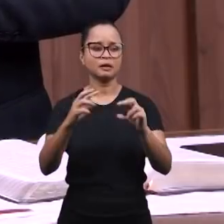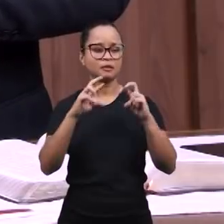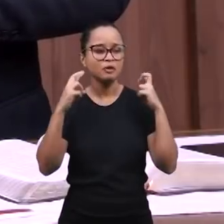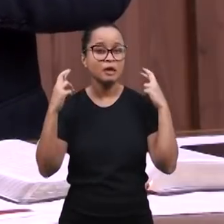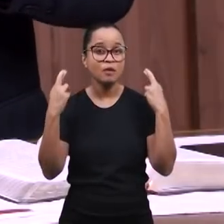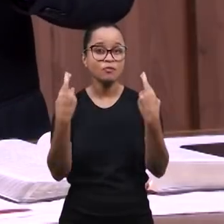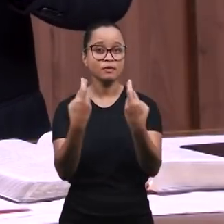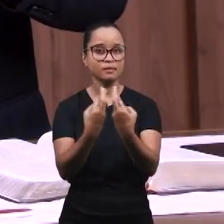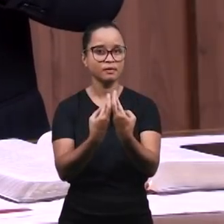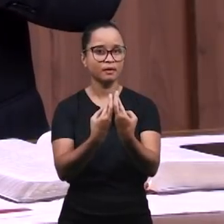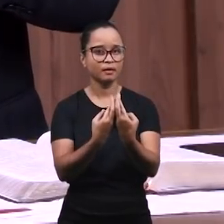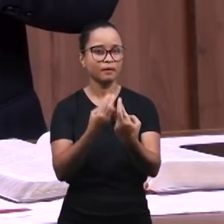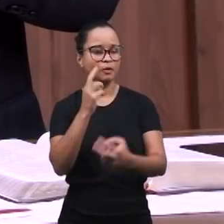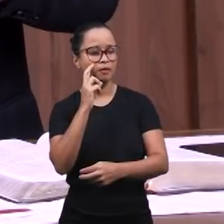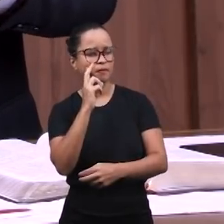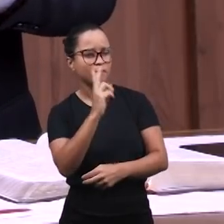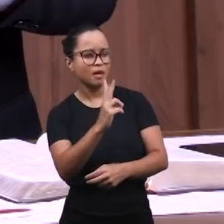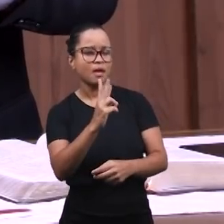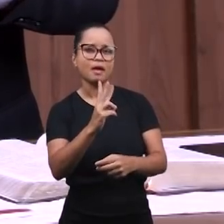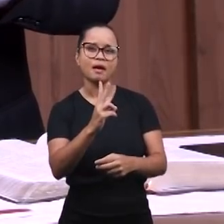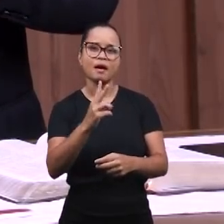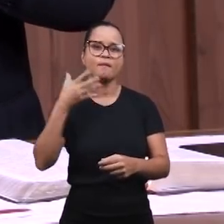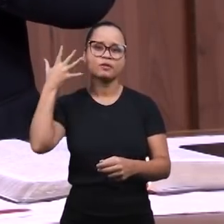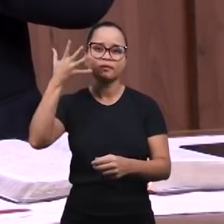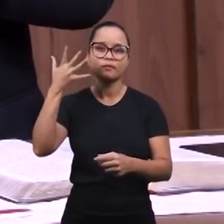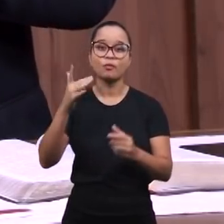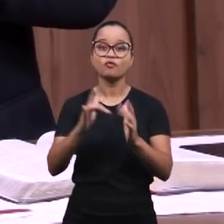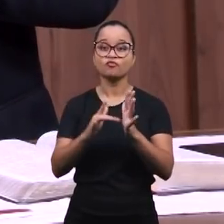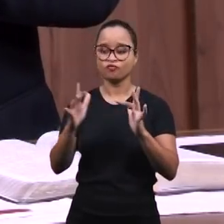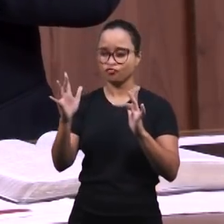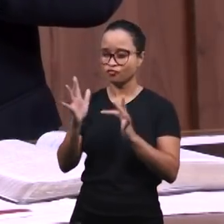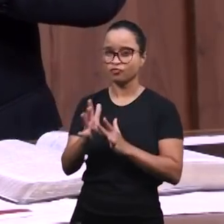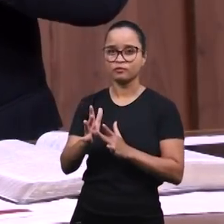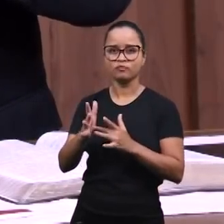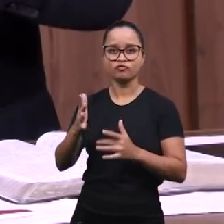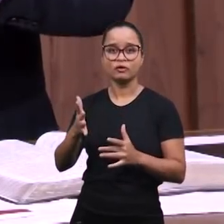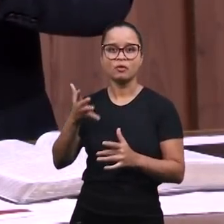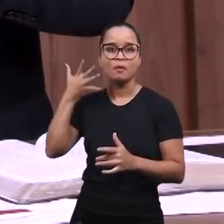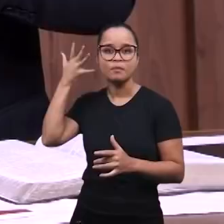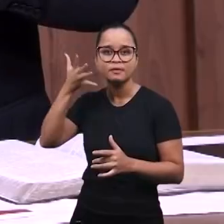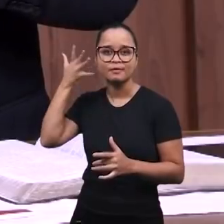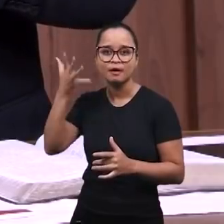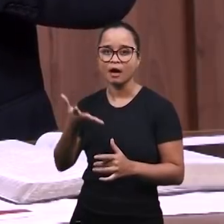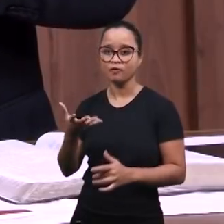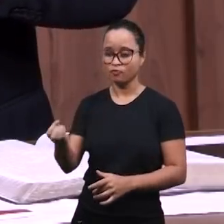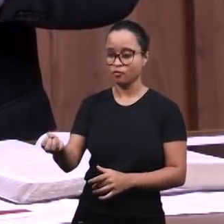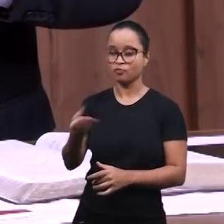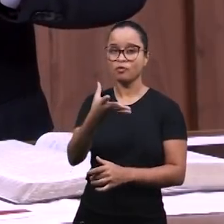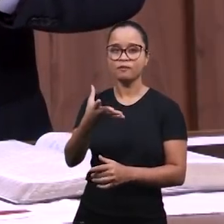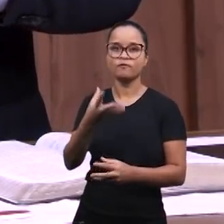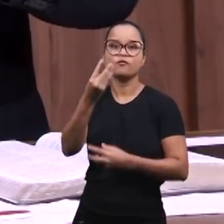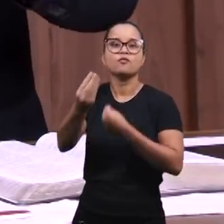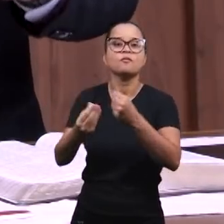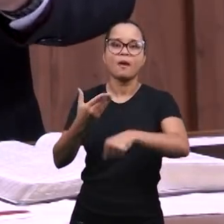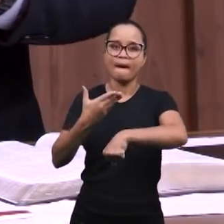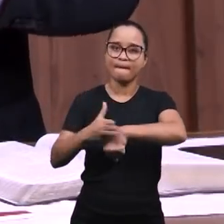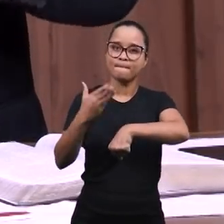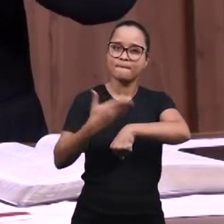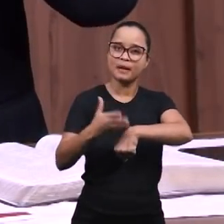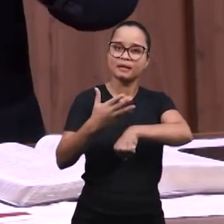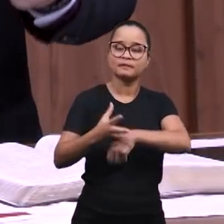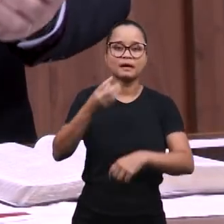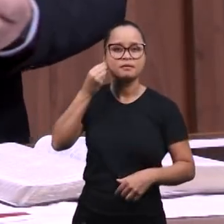mensagem. O Senhor Jesus trazia uma mensagem nova do ponto de vista espiritual, do ponto de vista da prática,